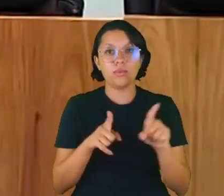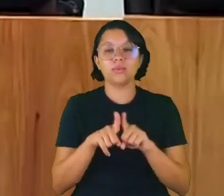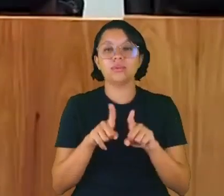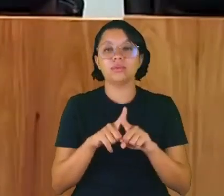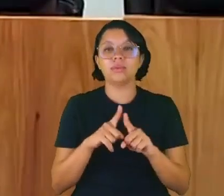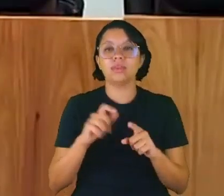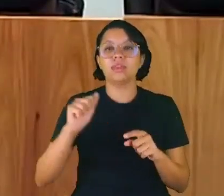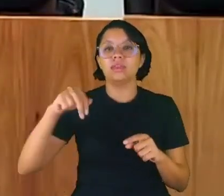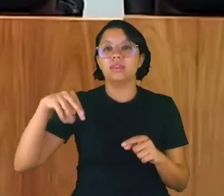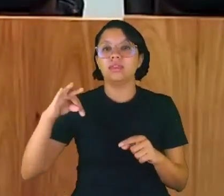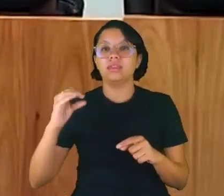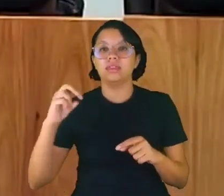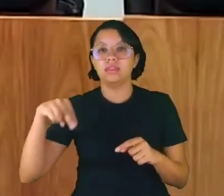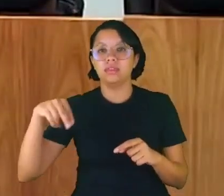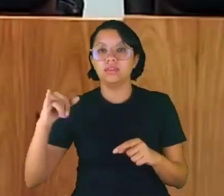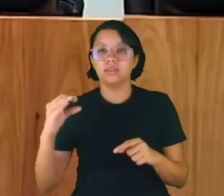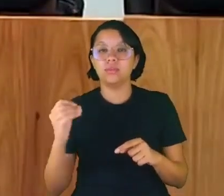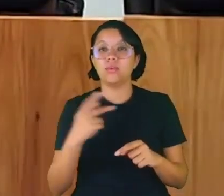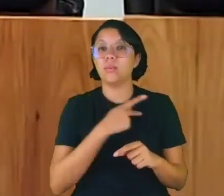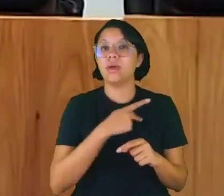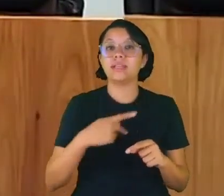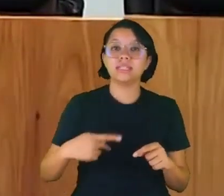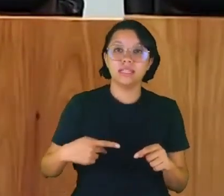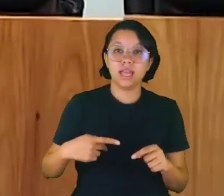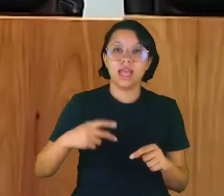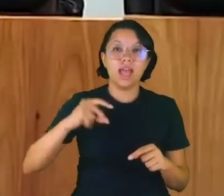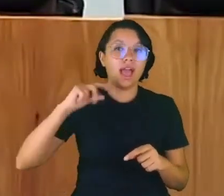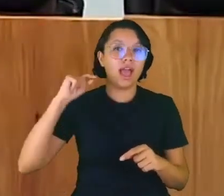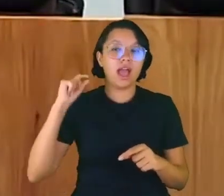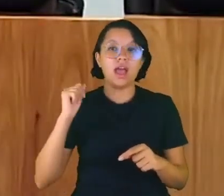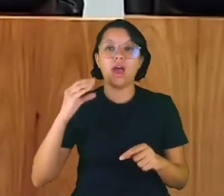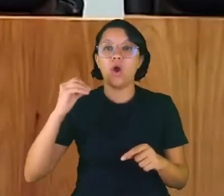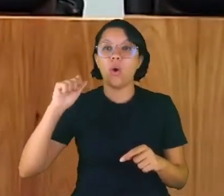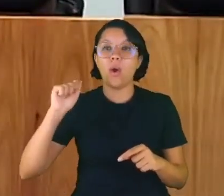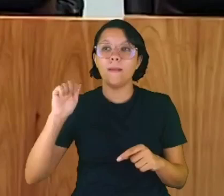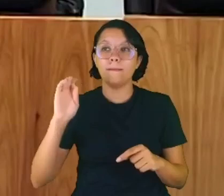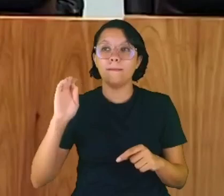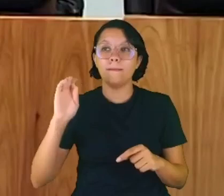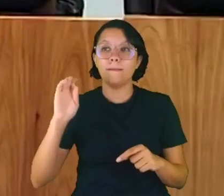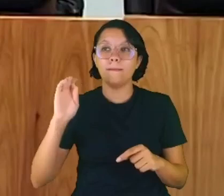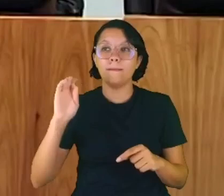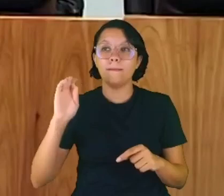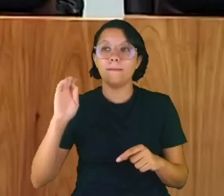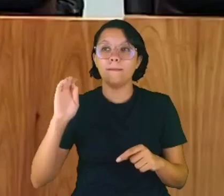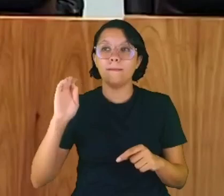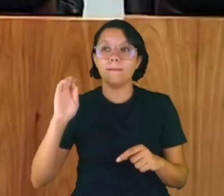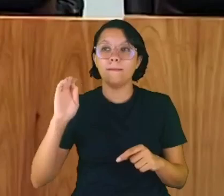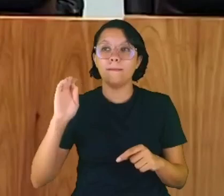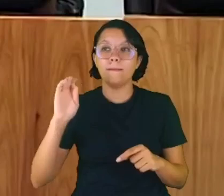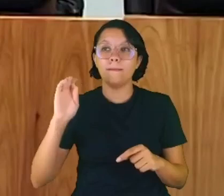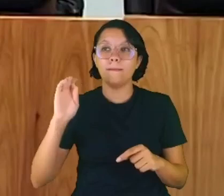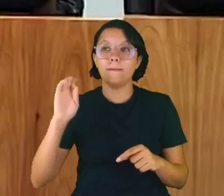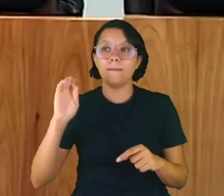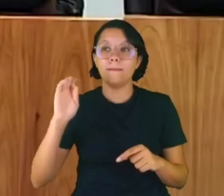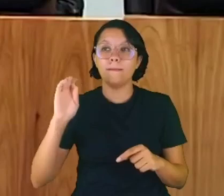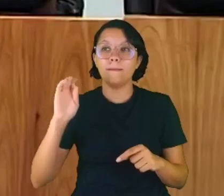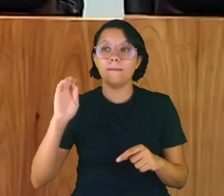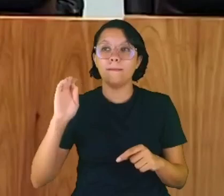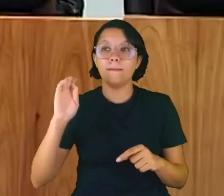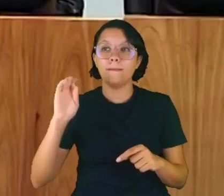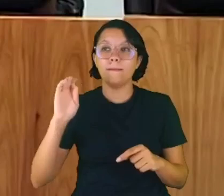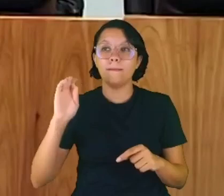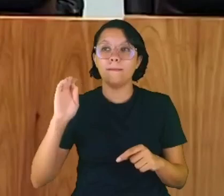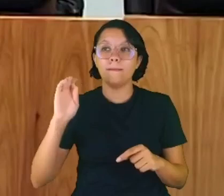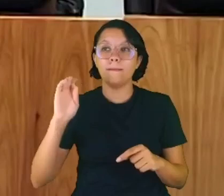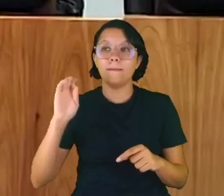Carlos Sedem, que foi o presidente da OAB, quando eu fui diretor do fórum. À esquerda do ministro Paulo Dias de Moura está o